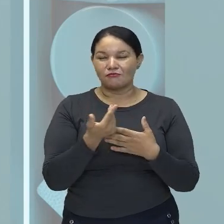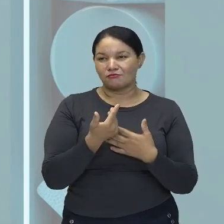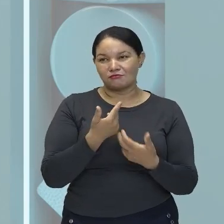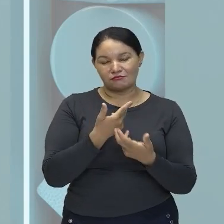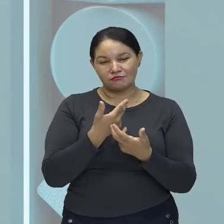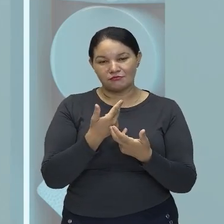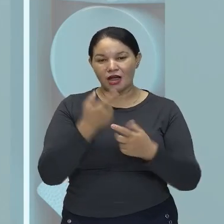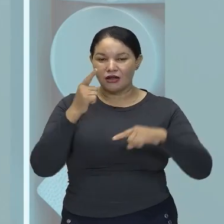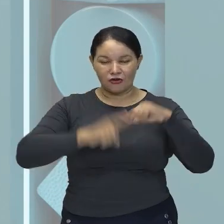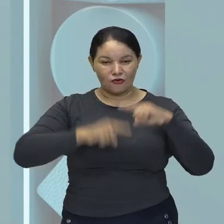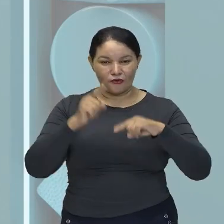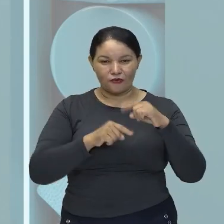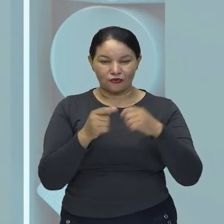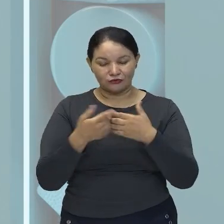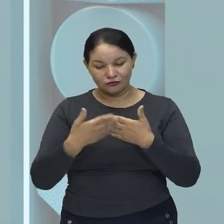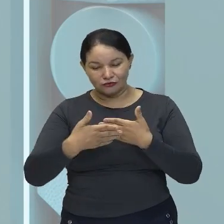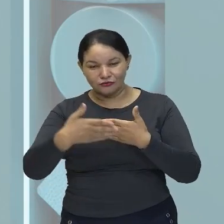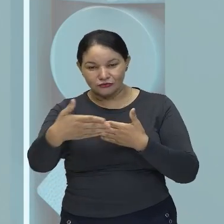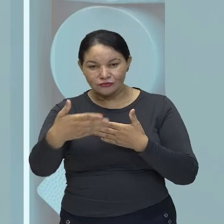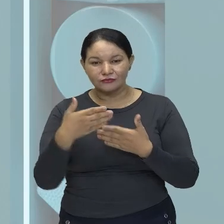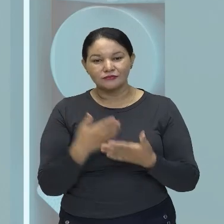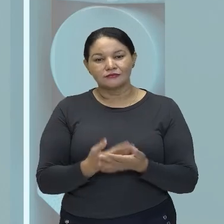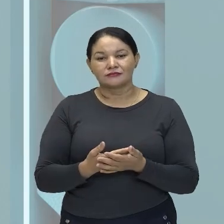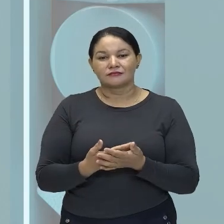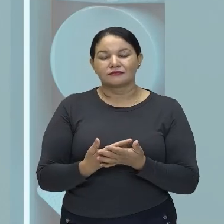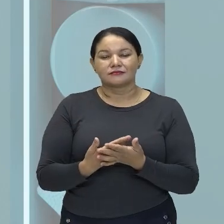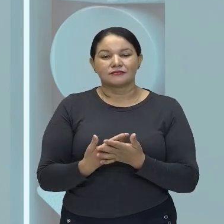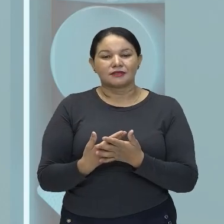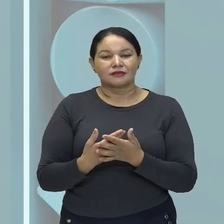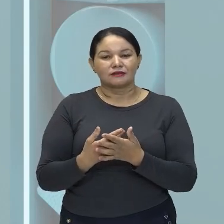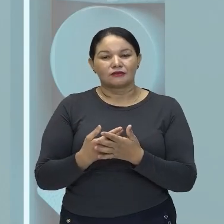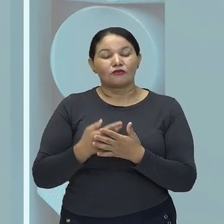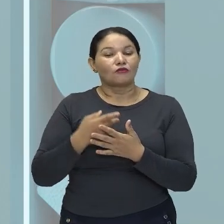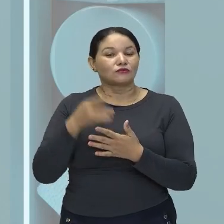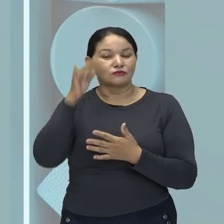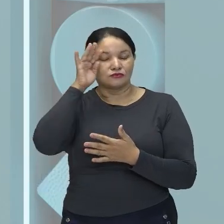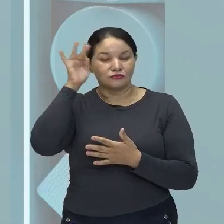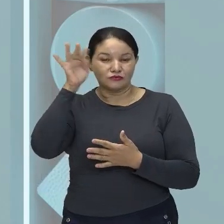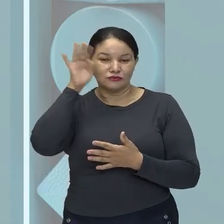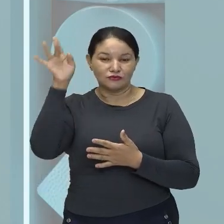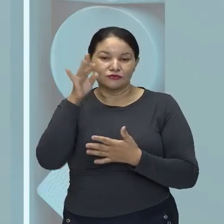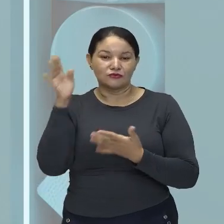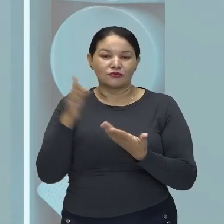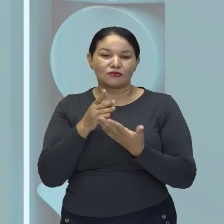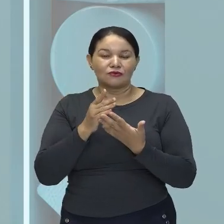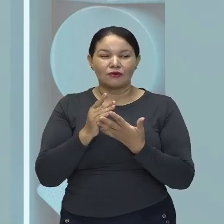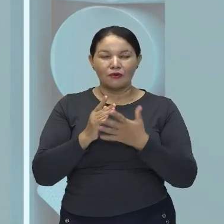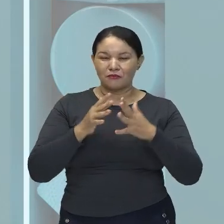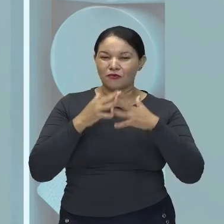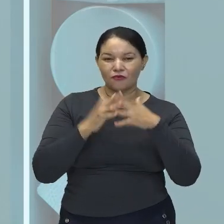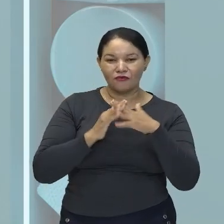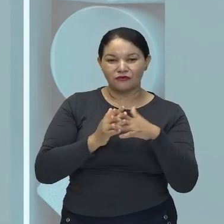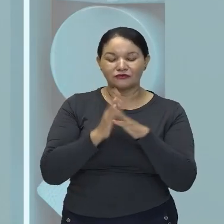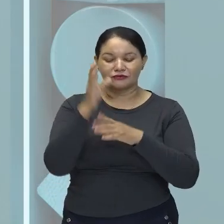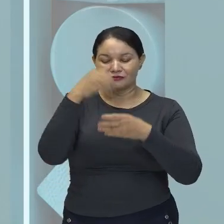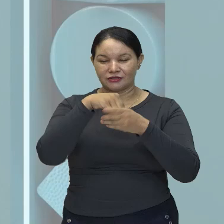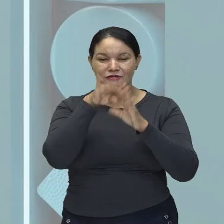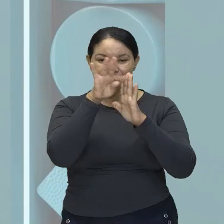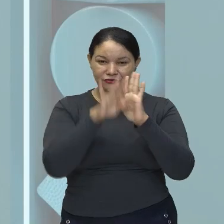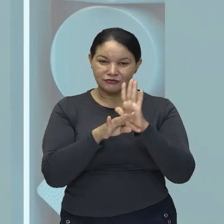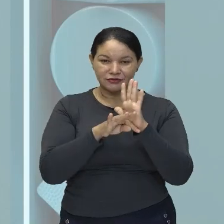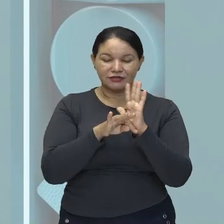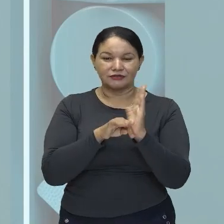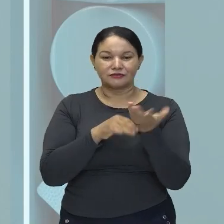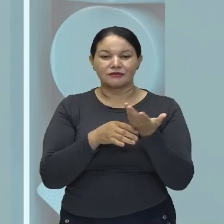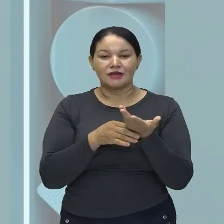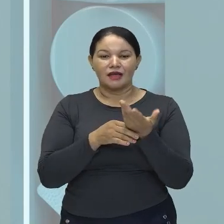vai se apresentar muitas vezes como algo muito complexo e confuso dentro do texto, a descrição do sonho, com cenas